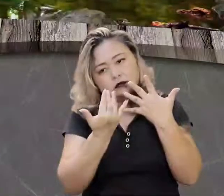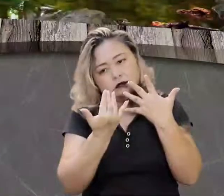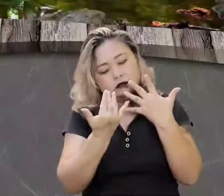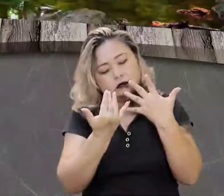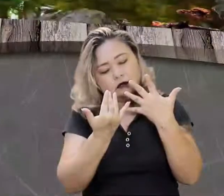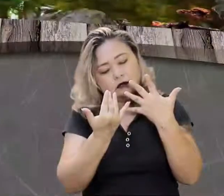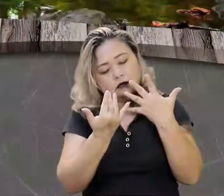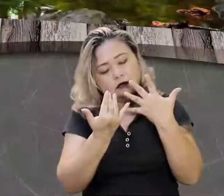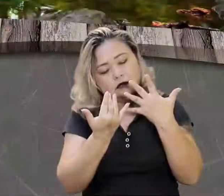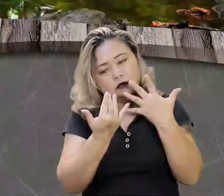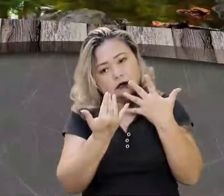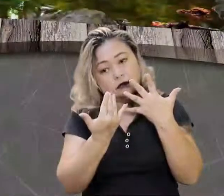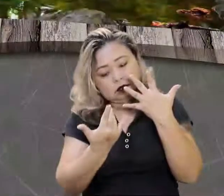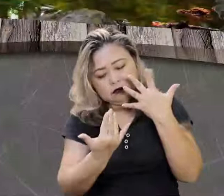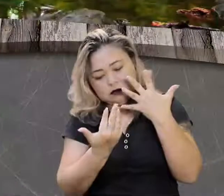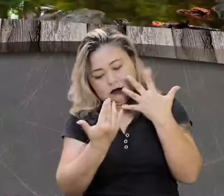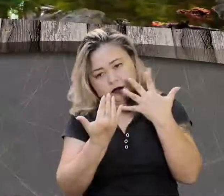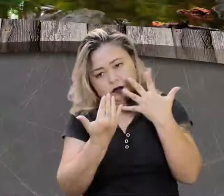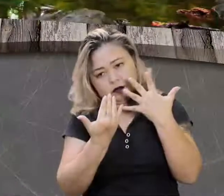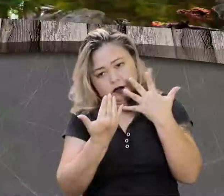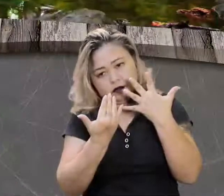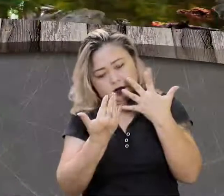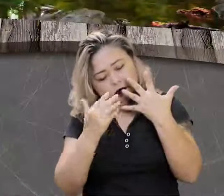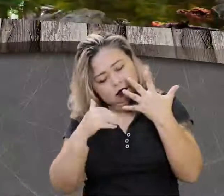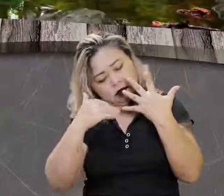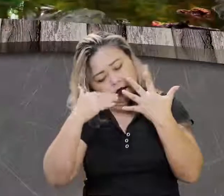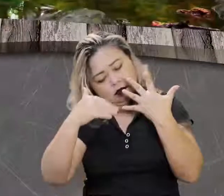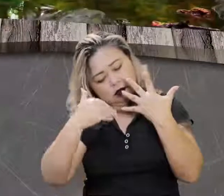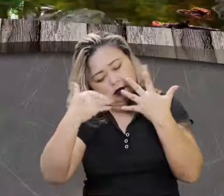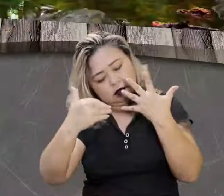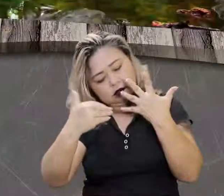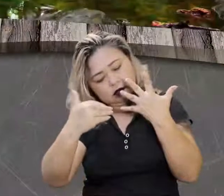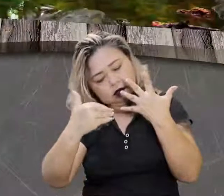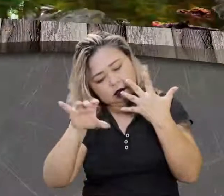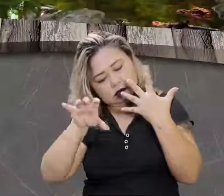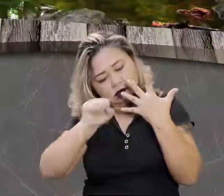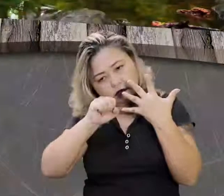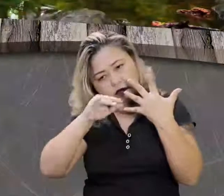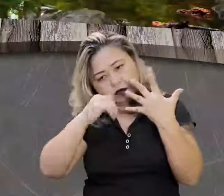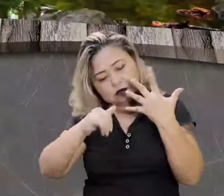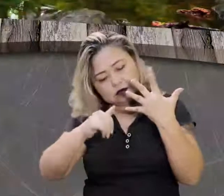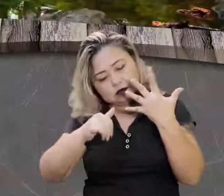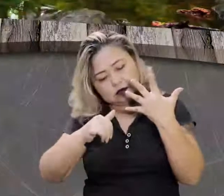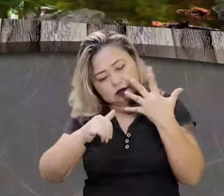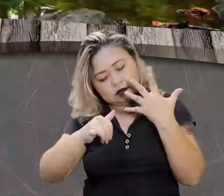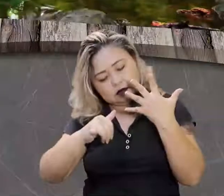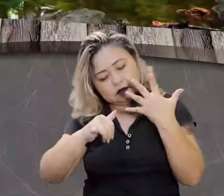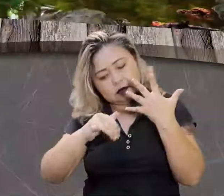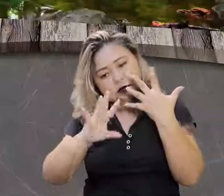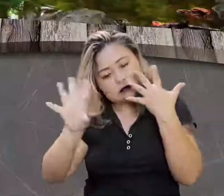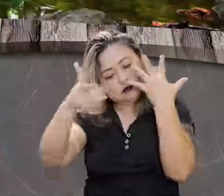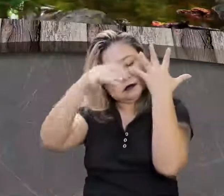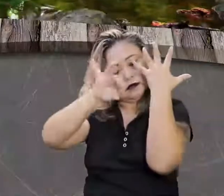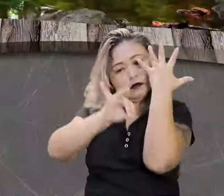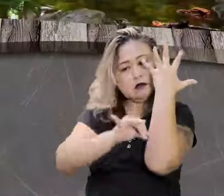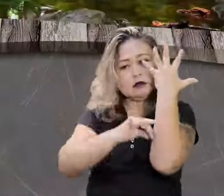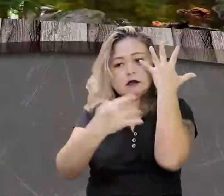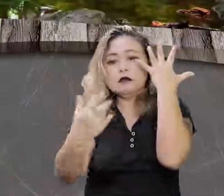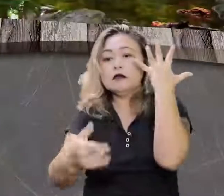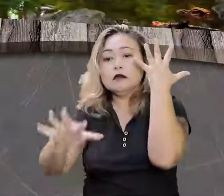plantinha. Essa plantinha vai realizar um processo de obtenção de energia, processo de fotossíntese.